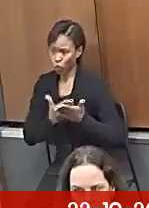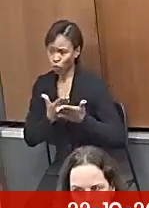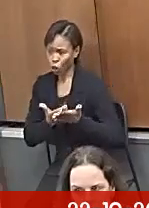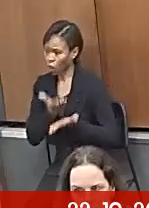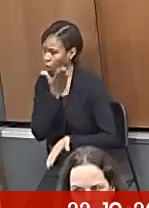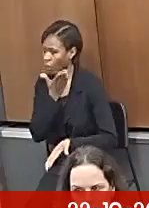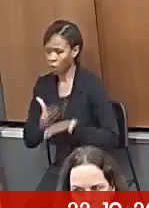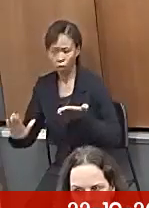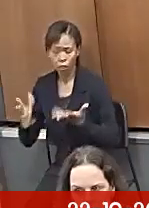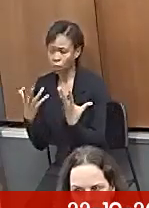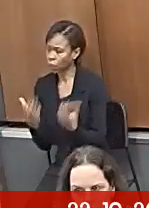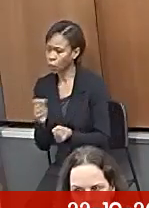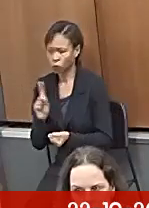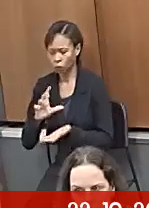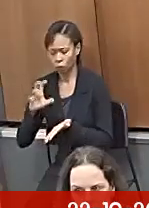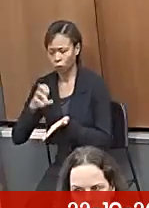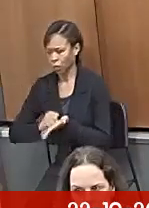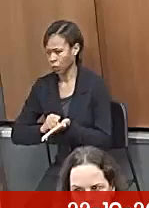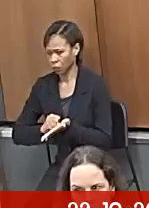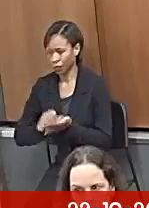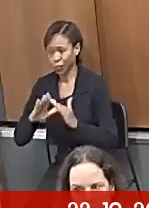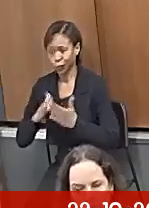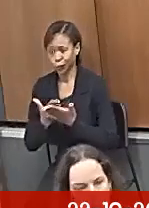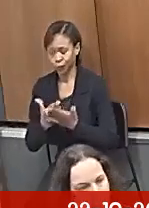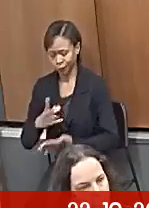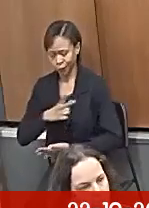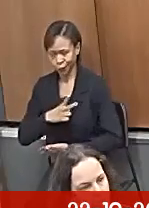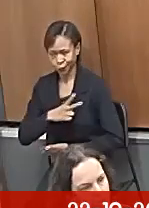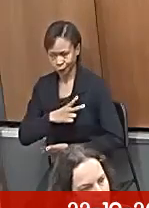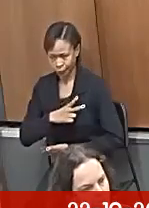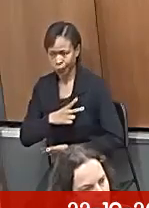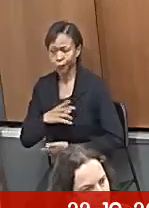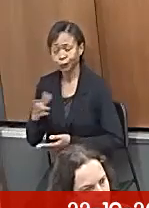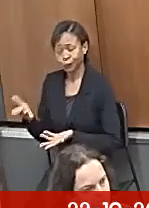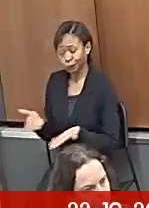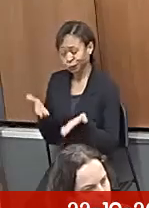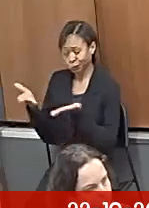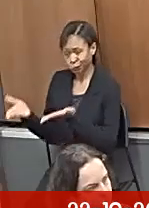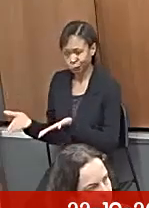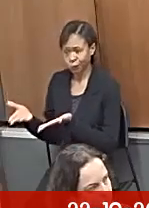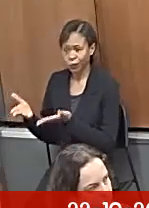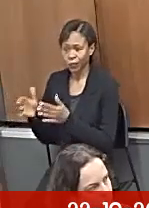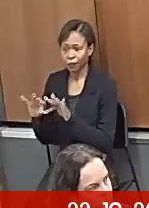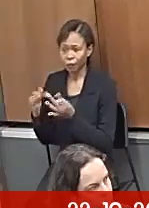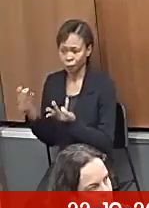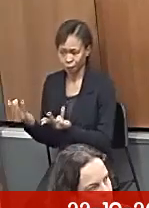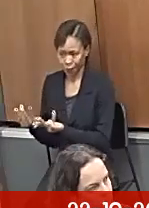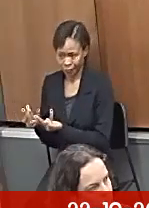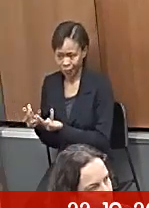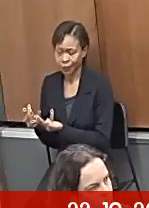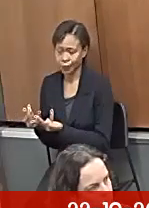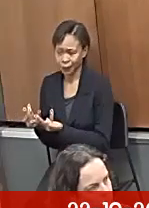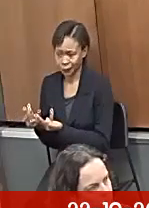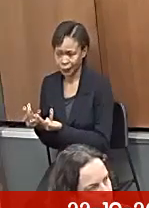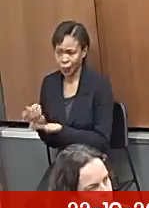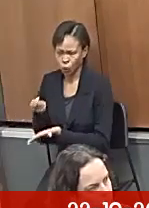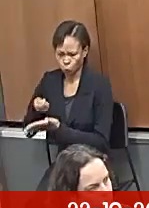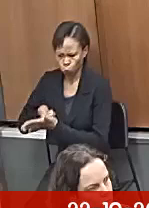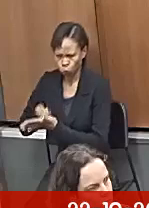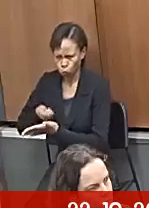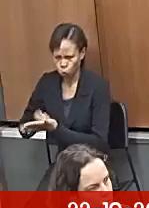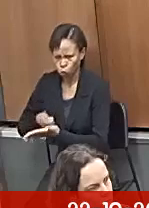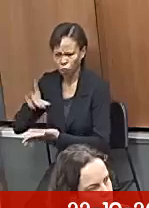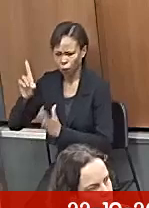por escolas da rede particular de ensino. De um lado, estão os familiares, que lutam pelo direito à educação, e de